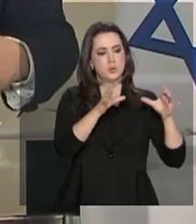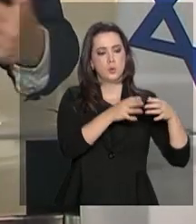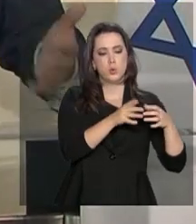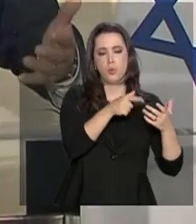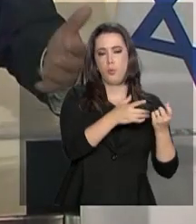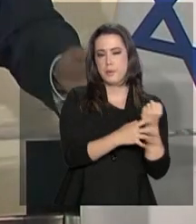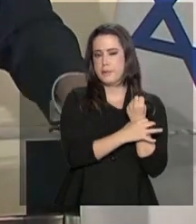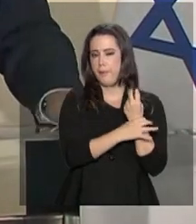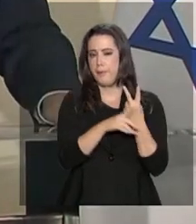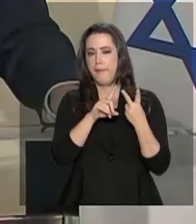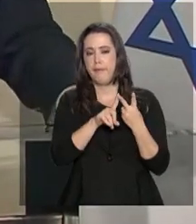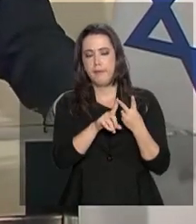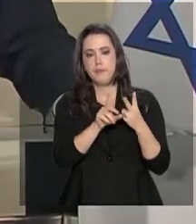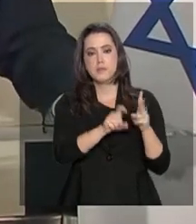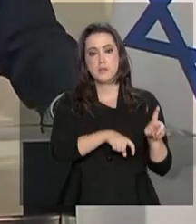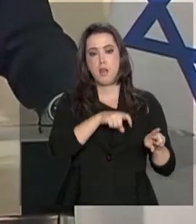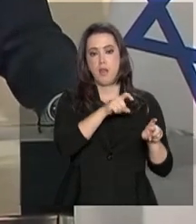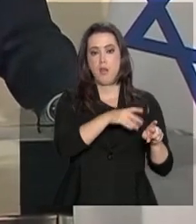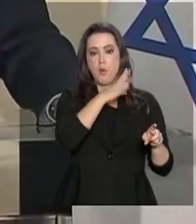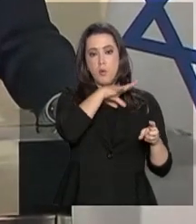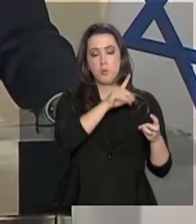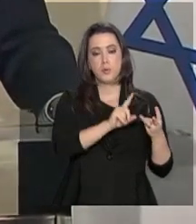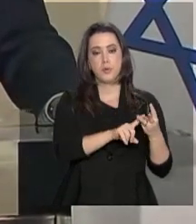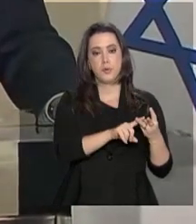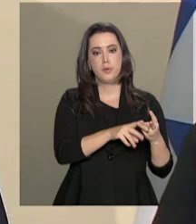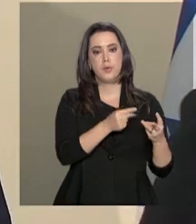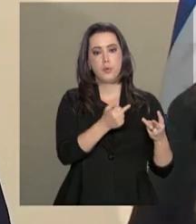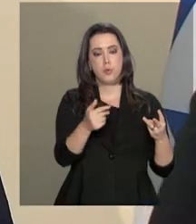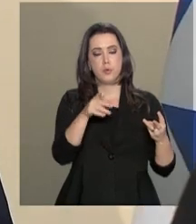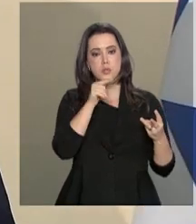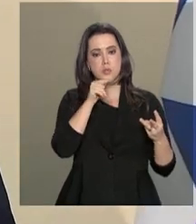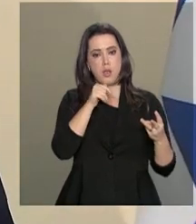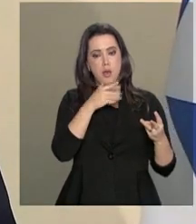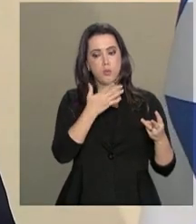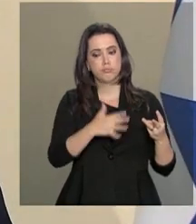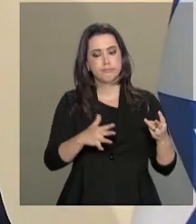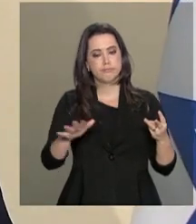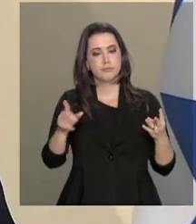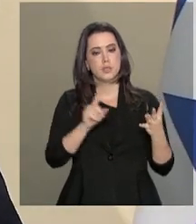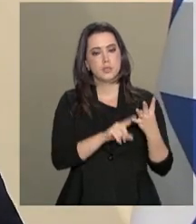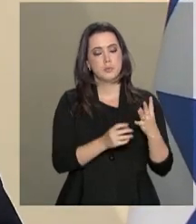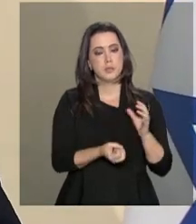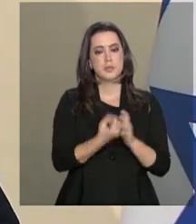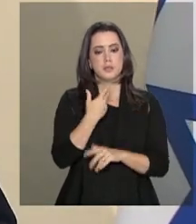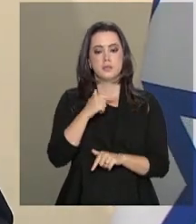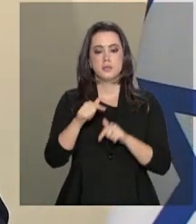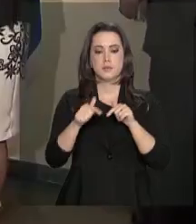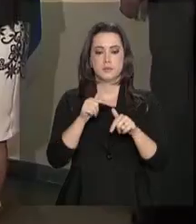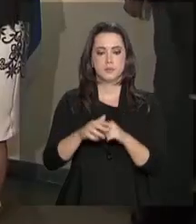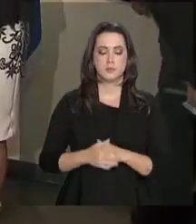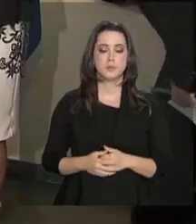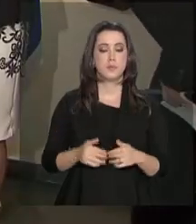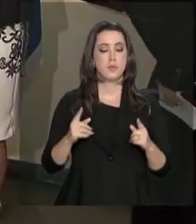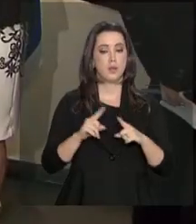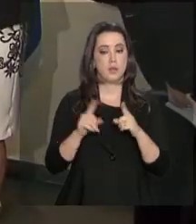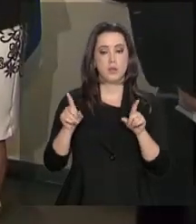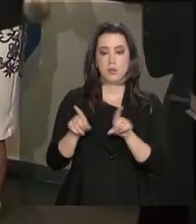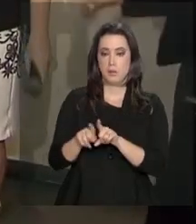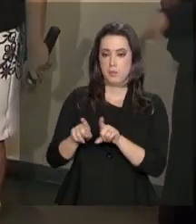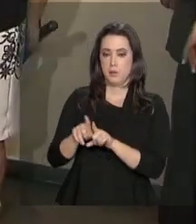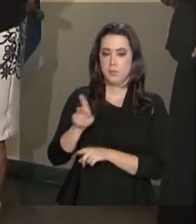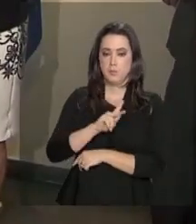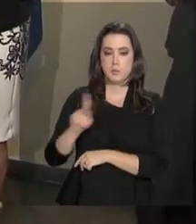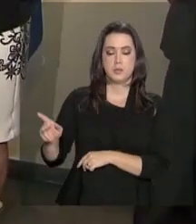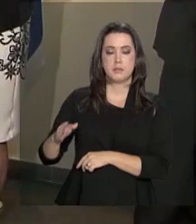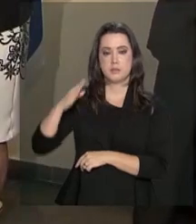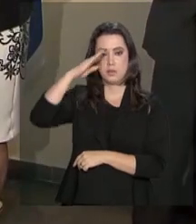como segurança, agropecuária, recursos hídricos e também na geração de empregos. Já o presidente eleito,